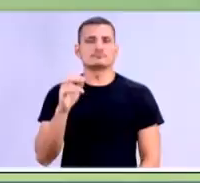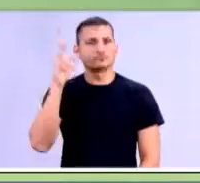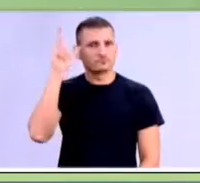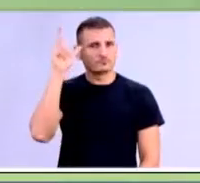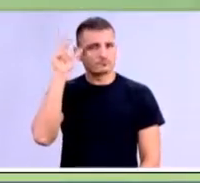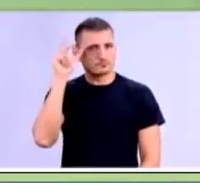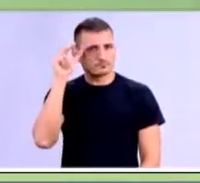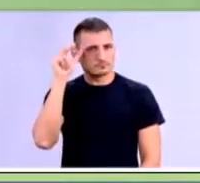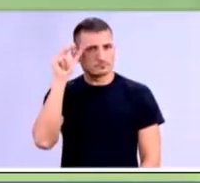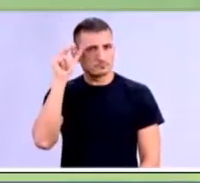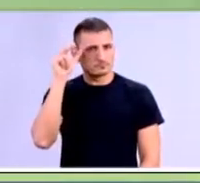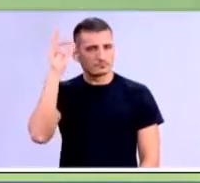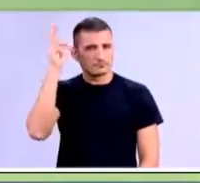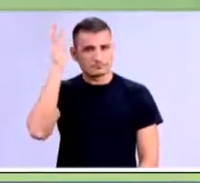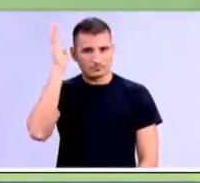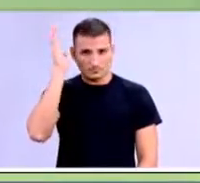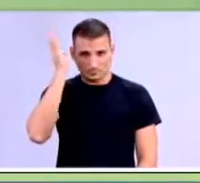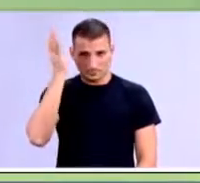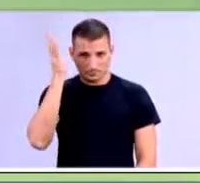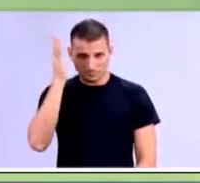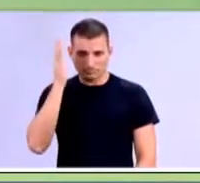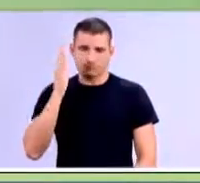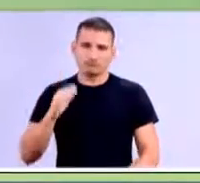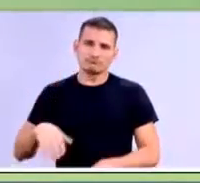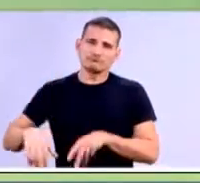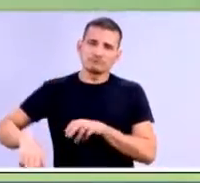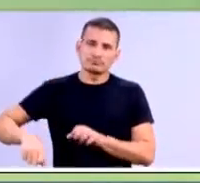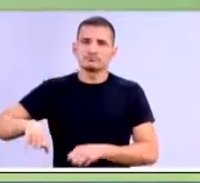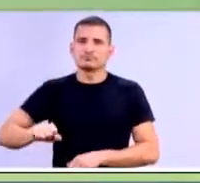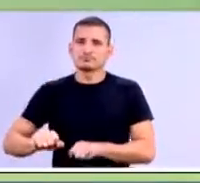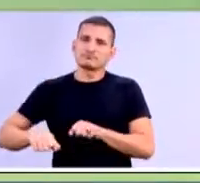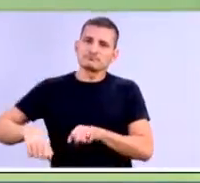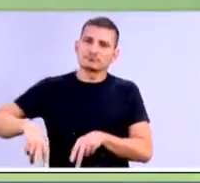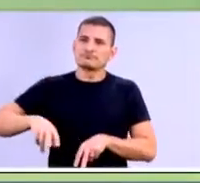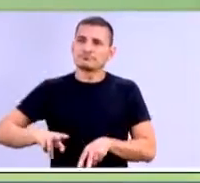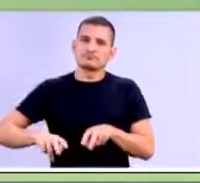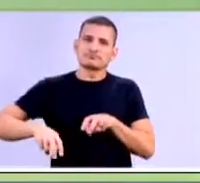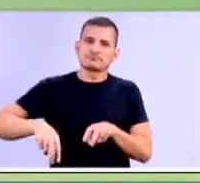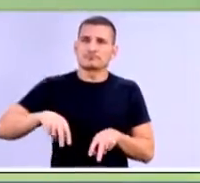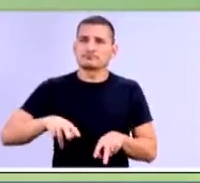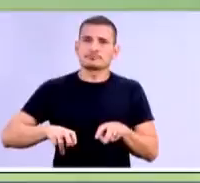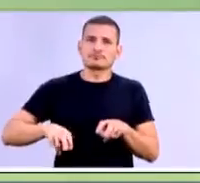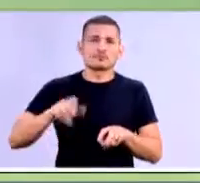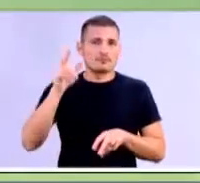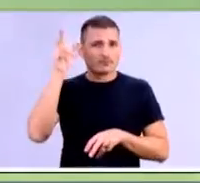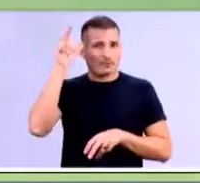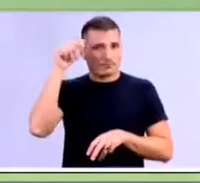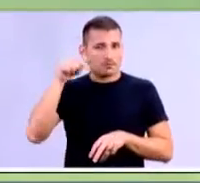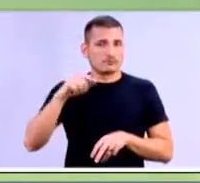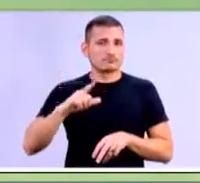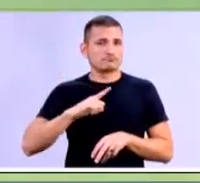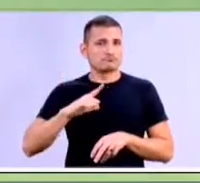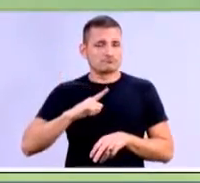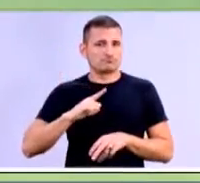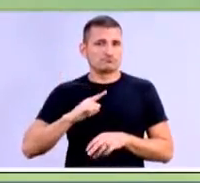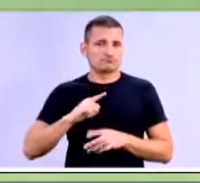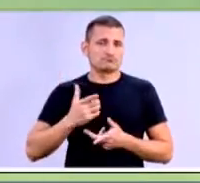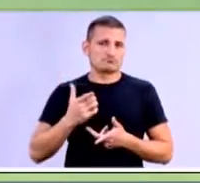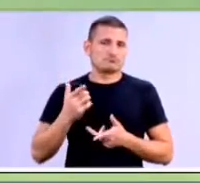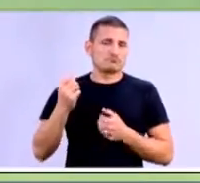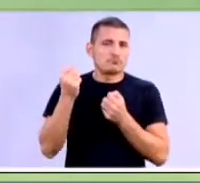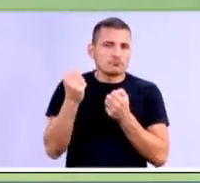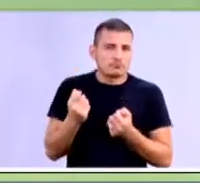seguiam juntos para a cidade. O cavalo contente da vida, folgando com uma carga de 4 arrobas apenas. E o